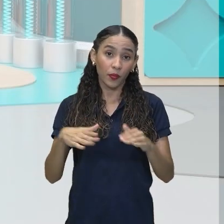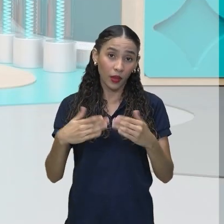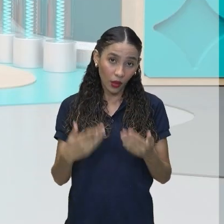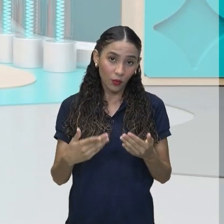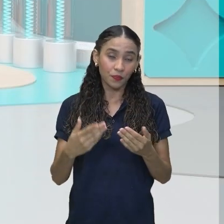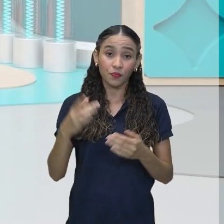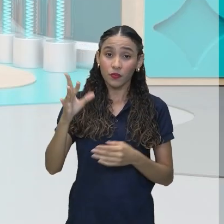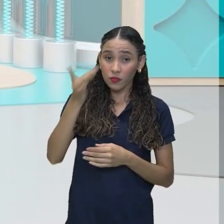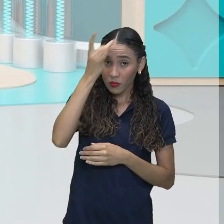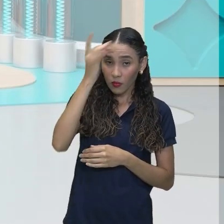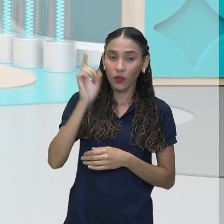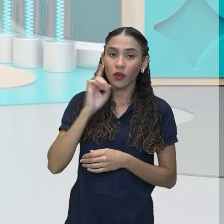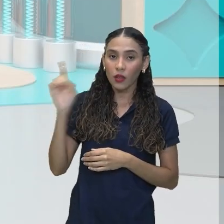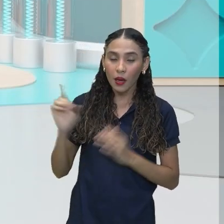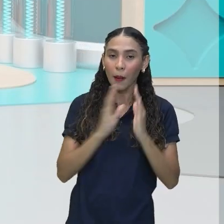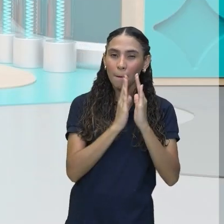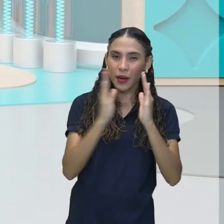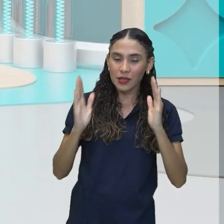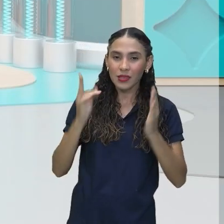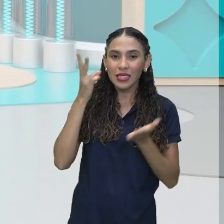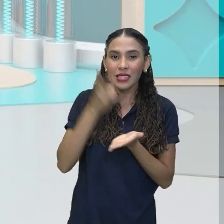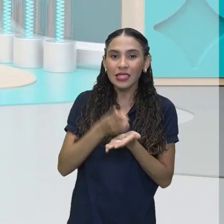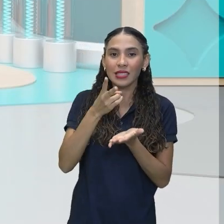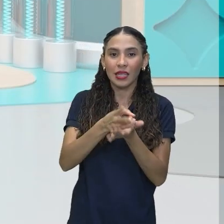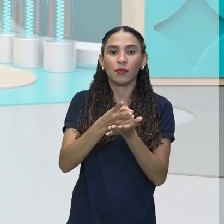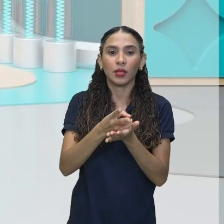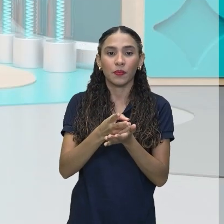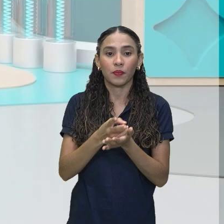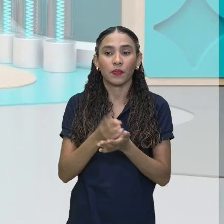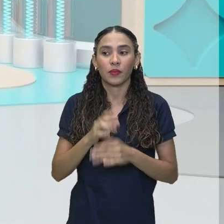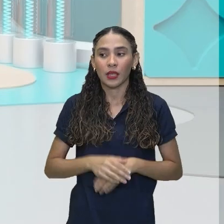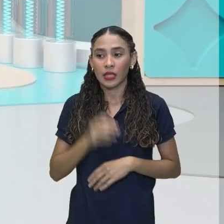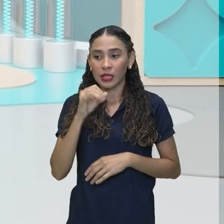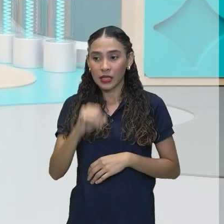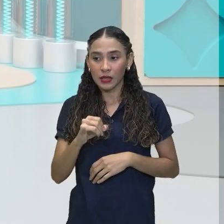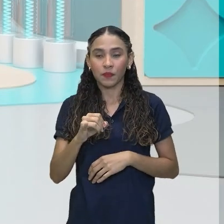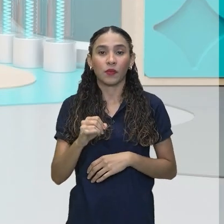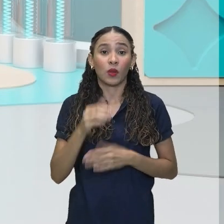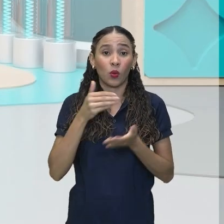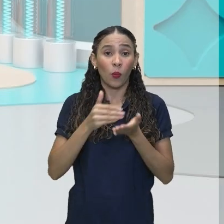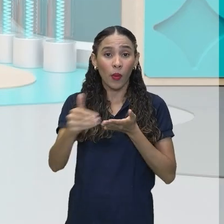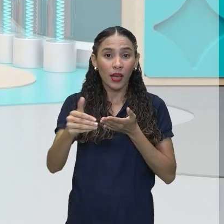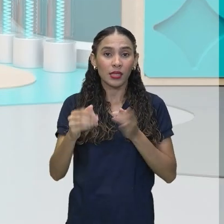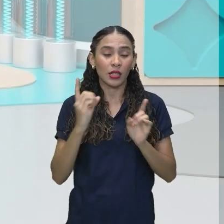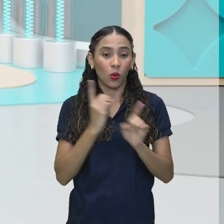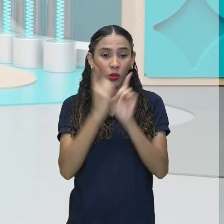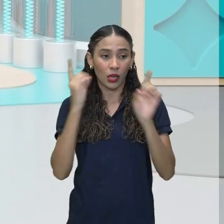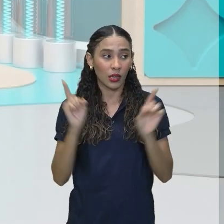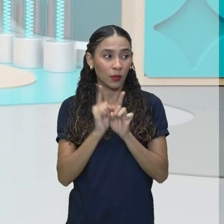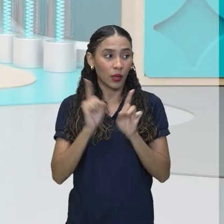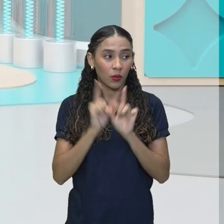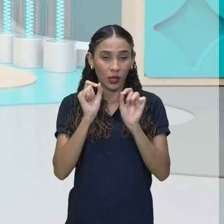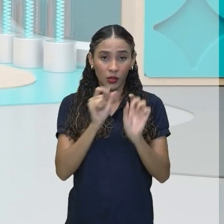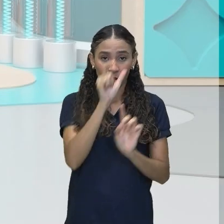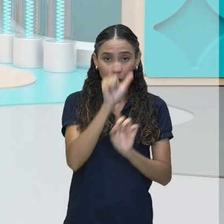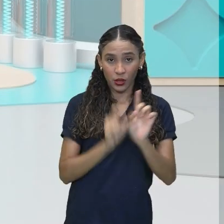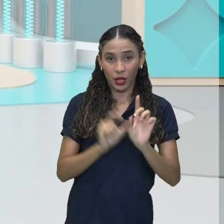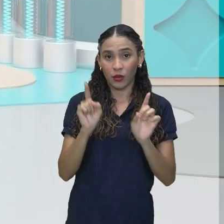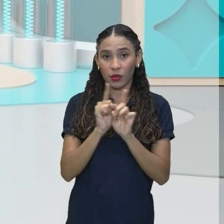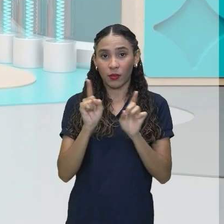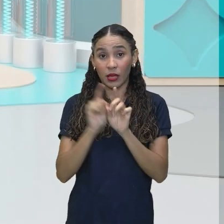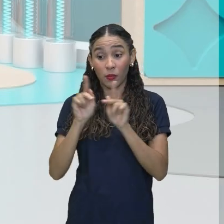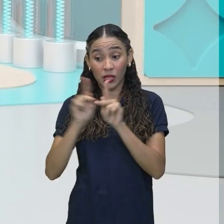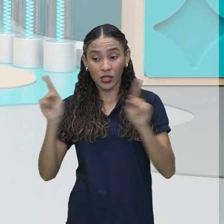em mente este passo a passo sempre. Estou diante de uma oração, já começo a querer encontrar o sujeito e o predicado, é o